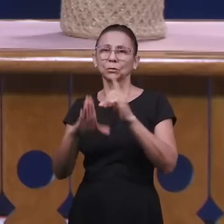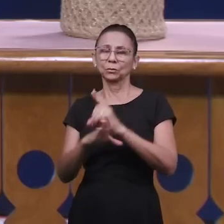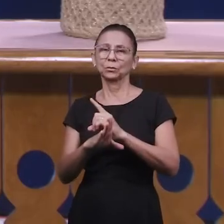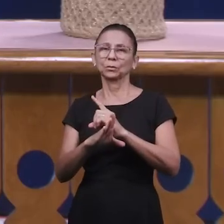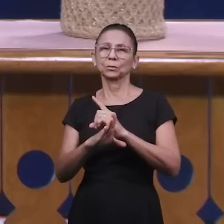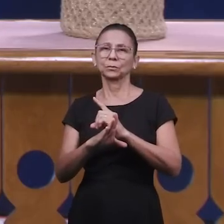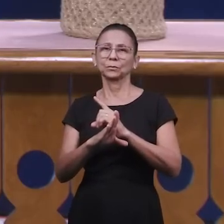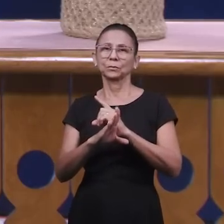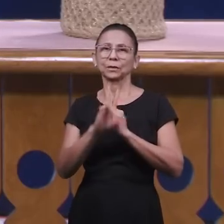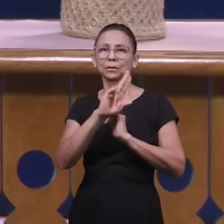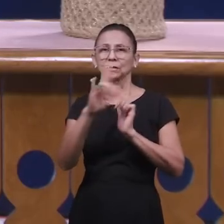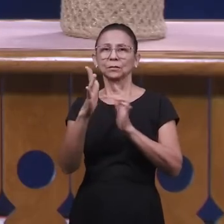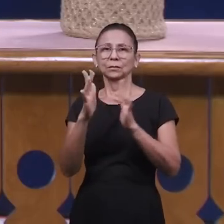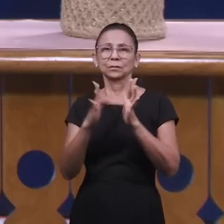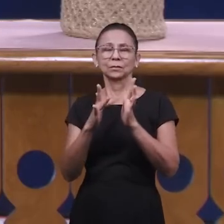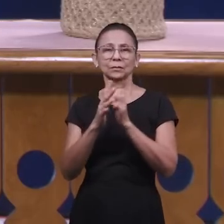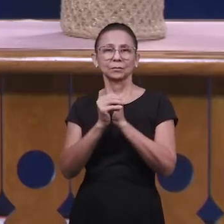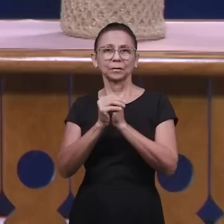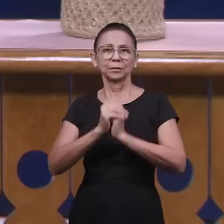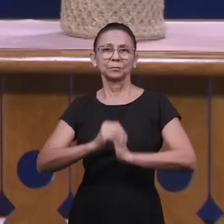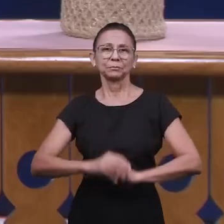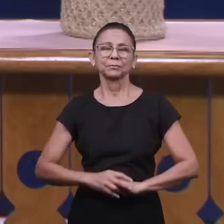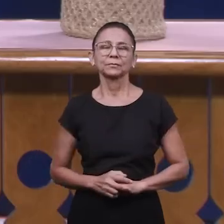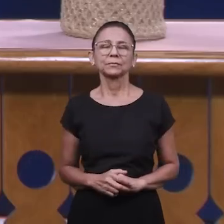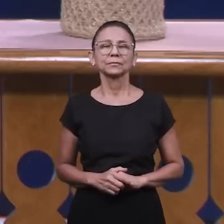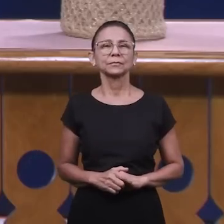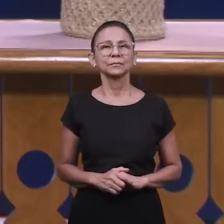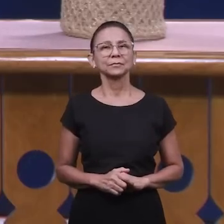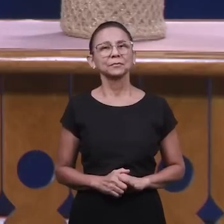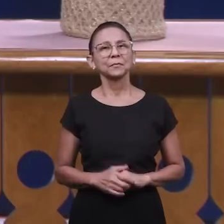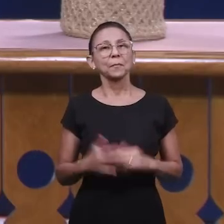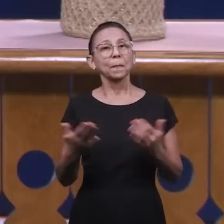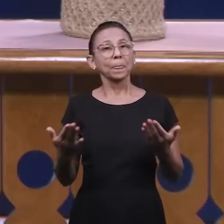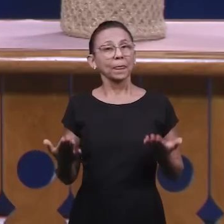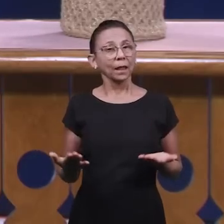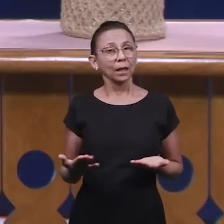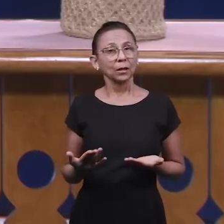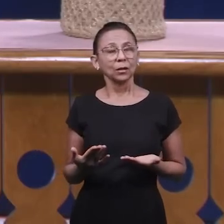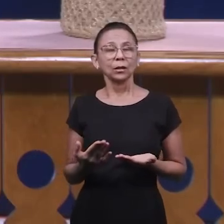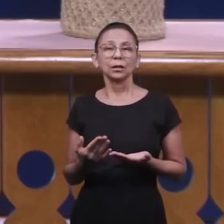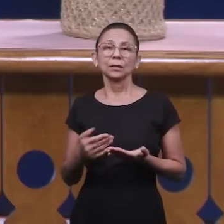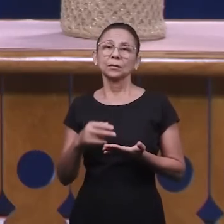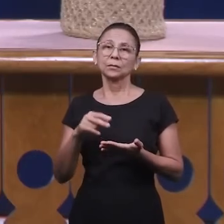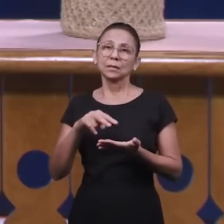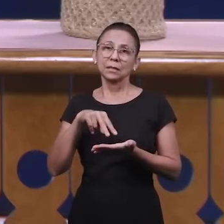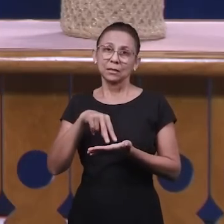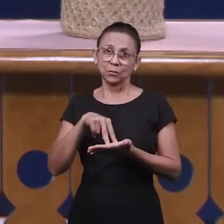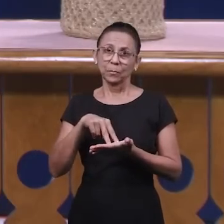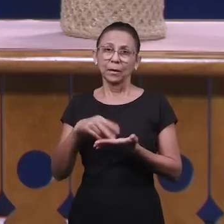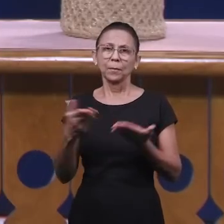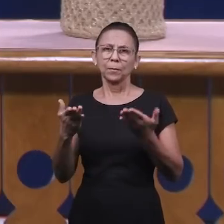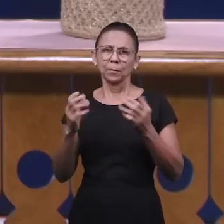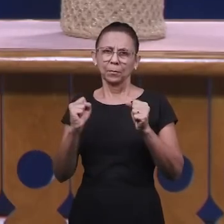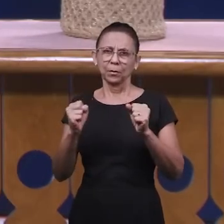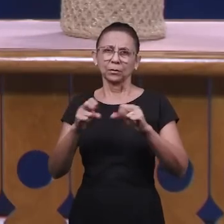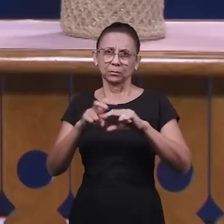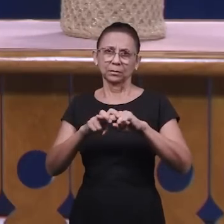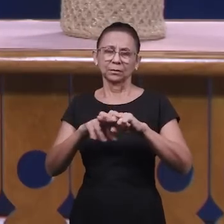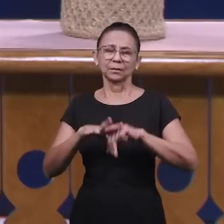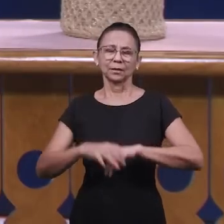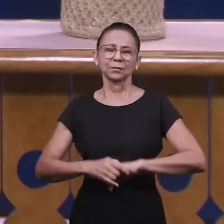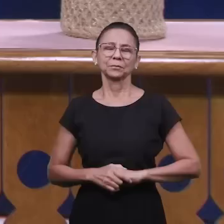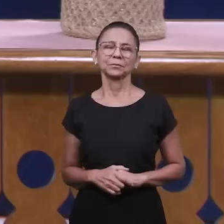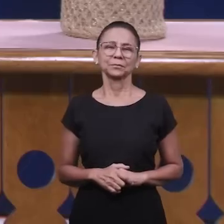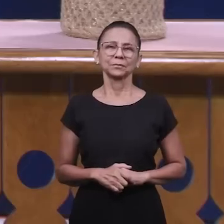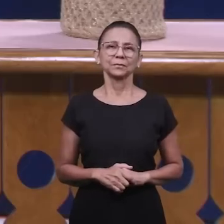daquilo que fizemos aqui nesse momento, que é uma oração de acesso à presença do Senhor pelo poder do sangue de Jesus.